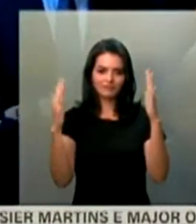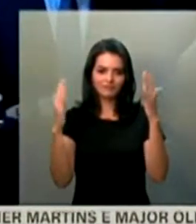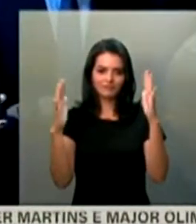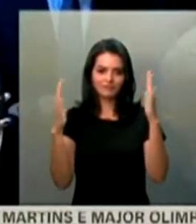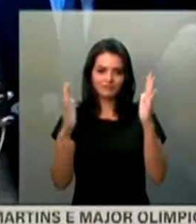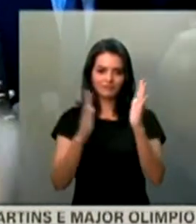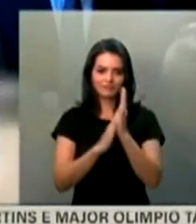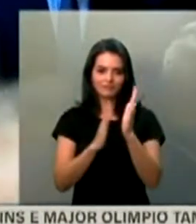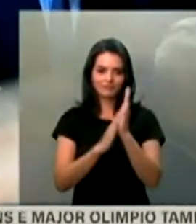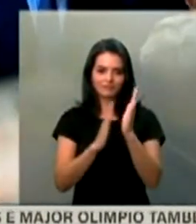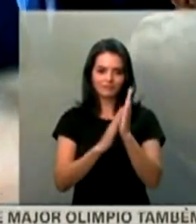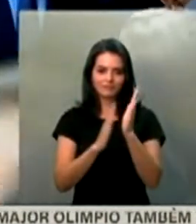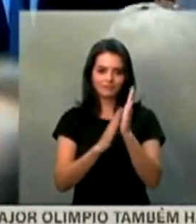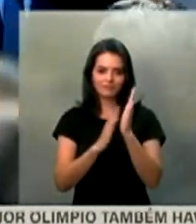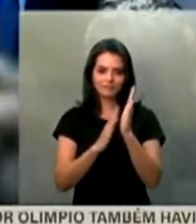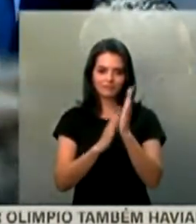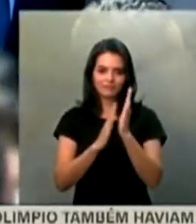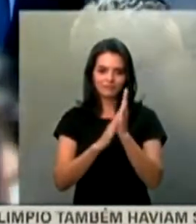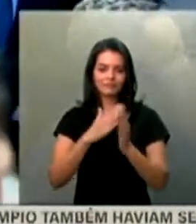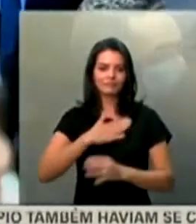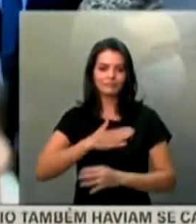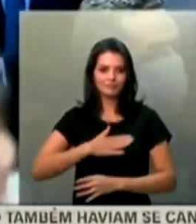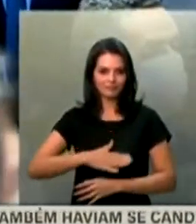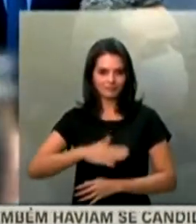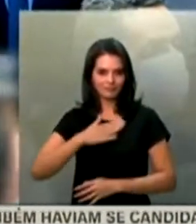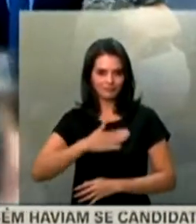Calma. Só, por favor, silêncio.